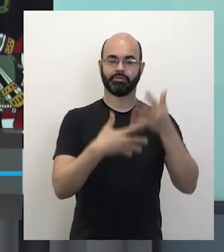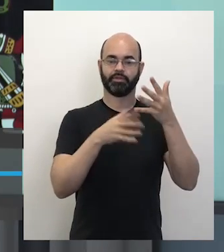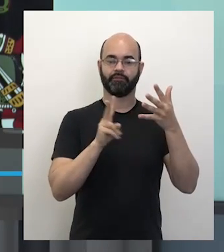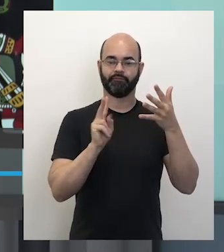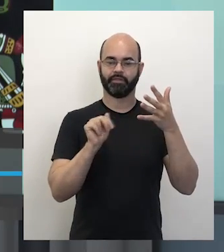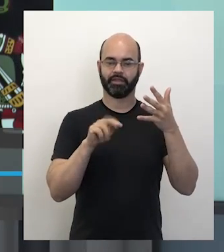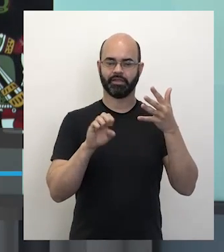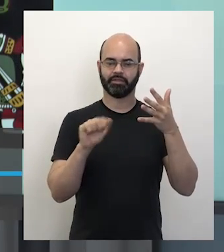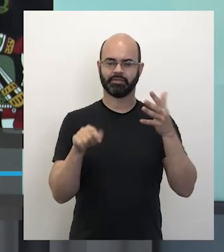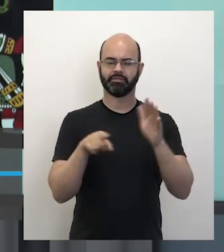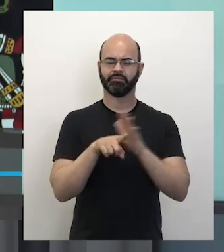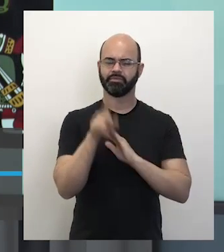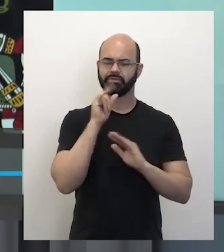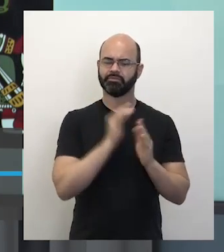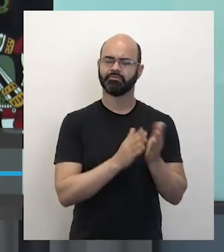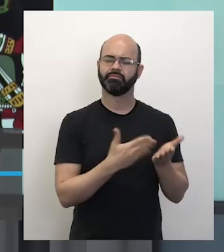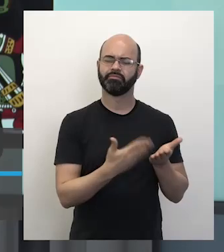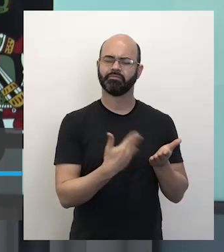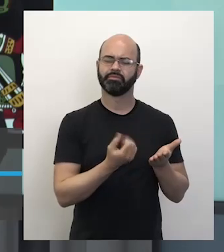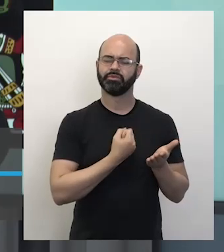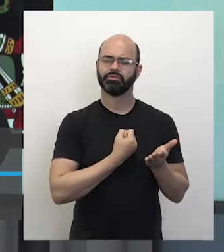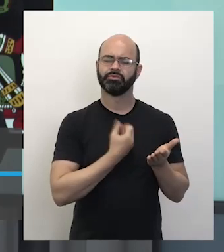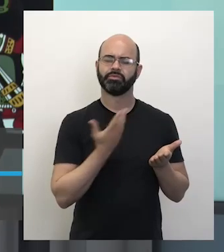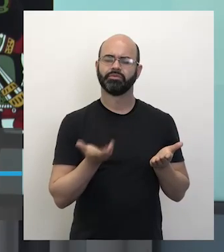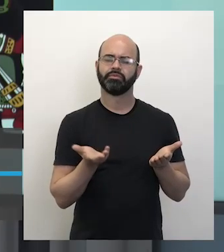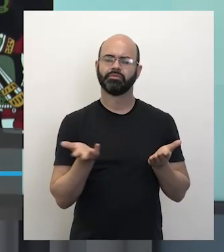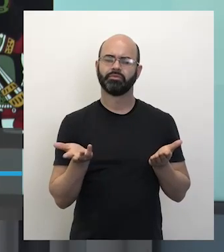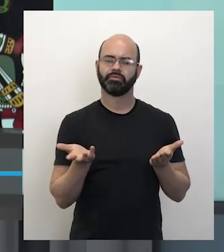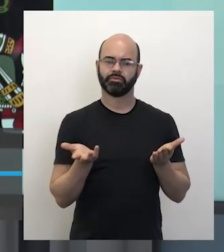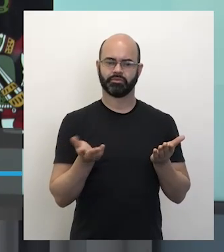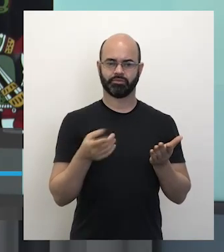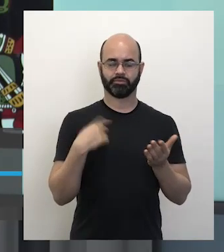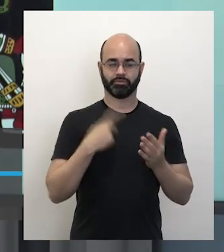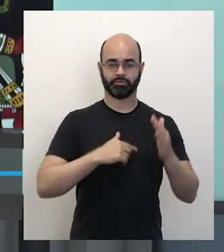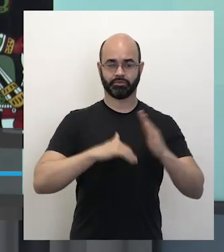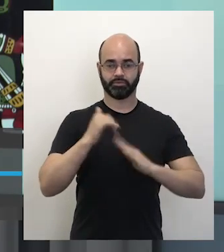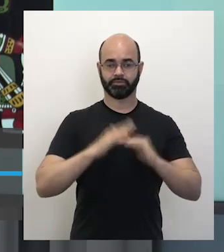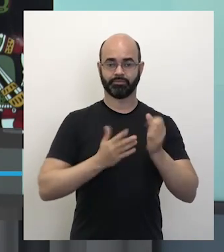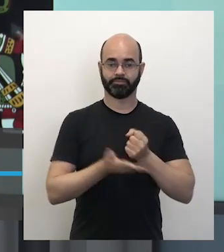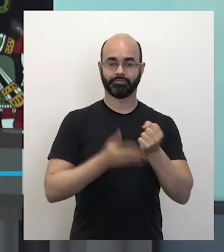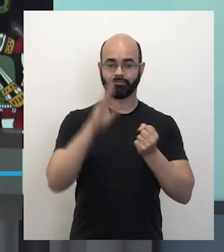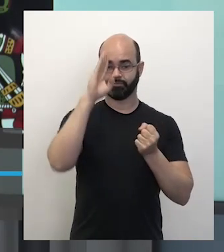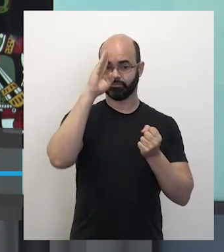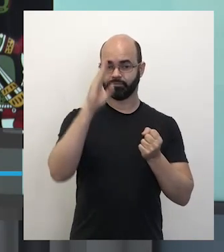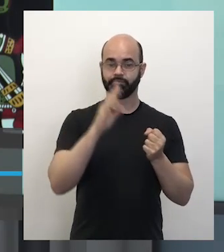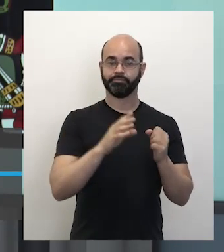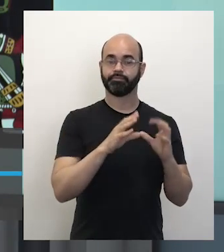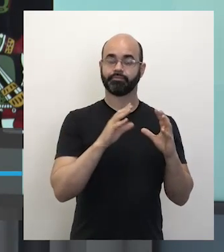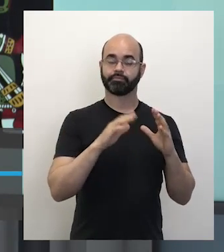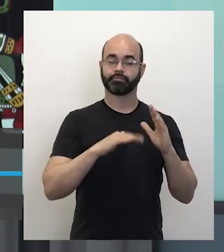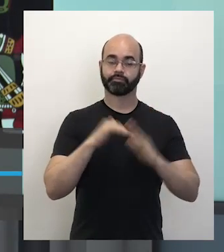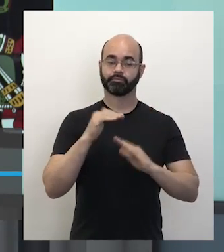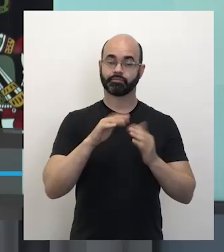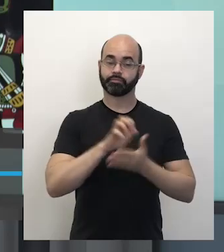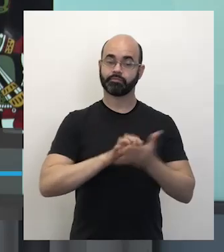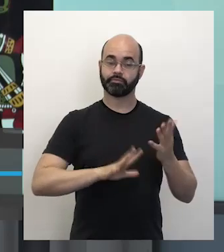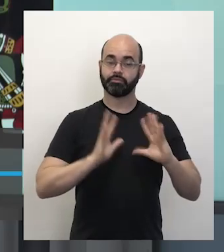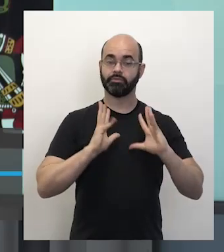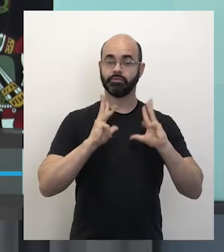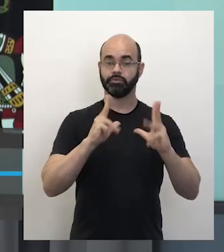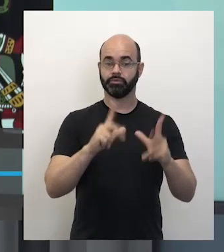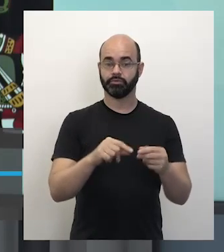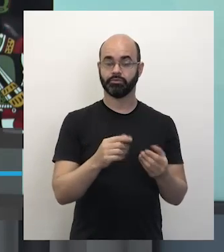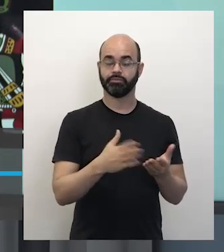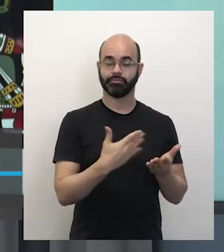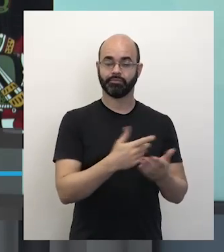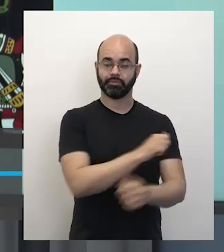saber a página. Provanessa, como nós estamos trabalhando as habilidades essenciais, então nem todas as atividades estão no caderno do